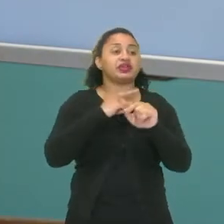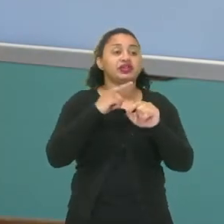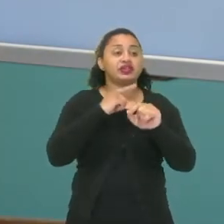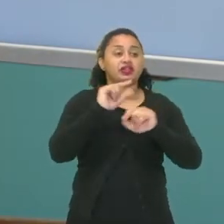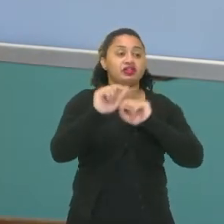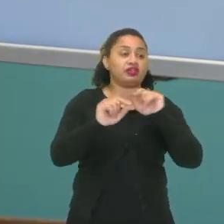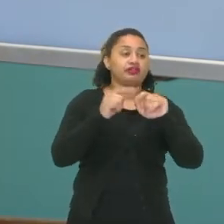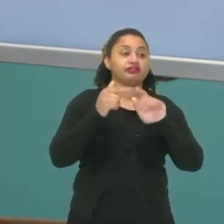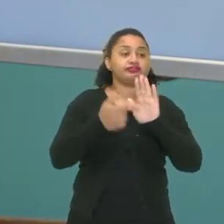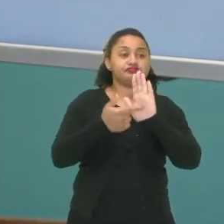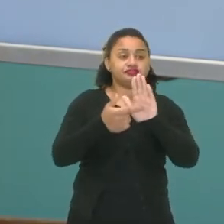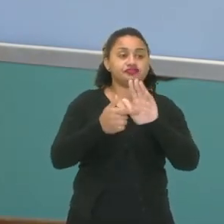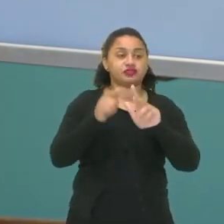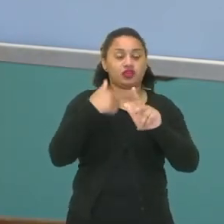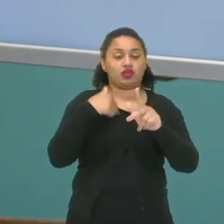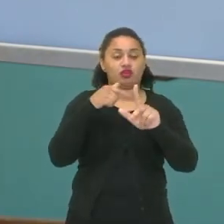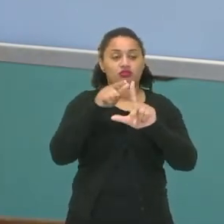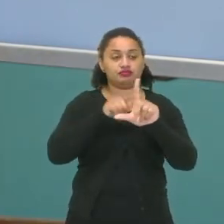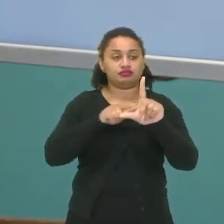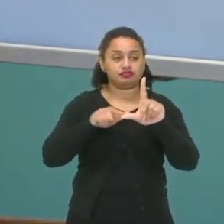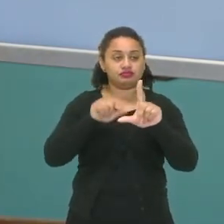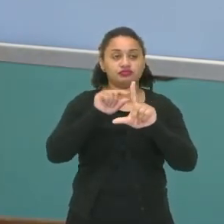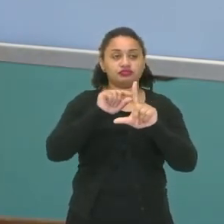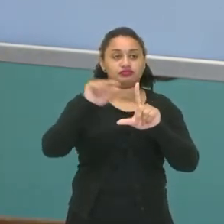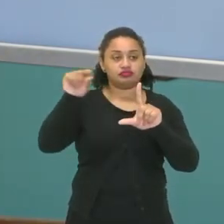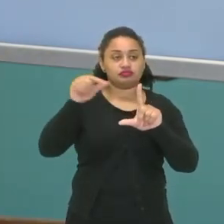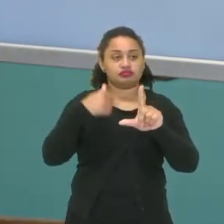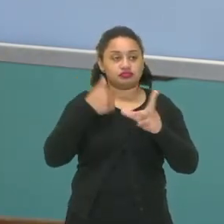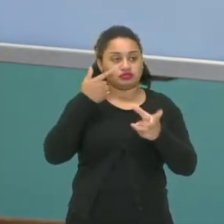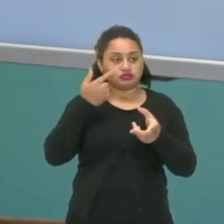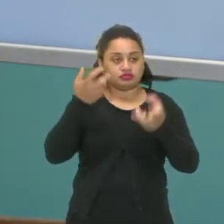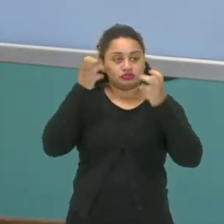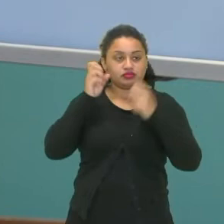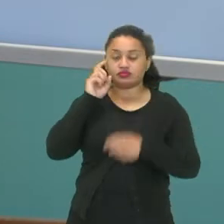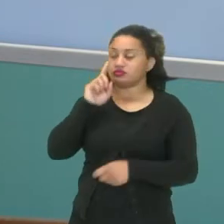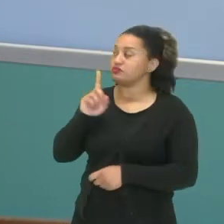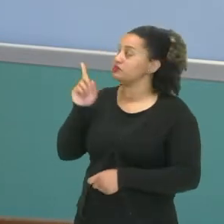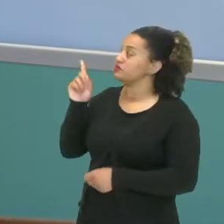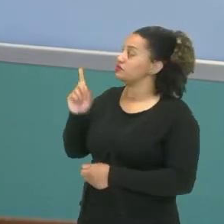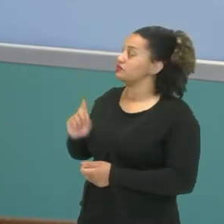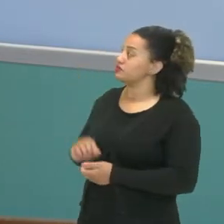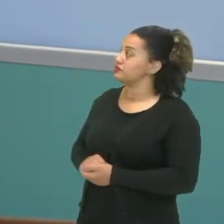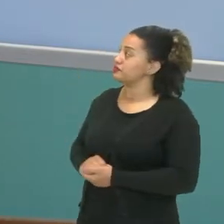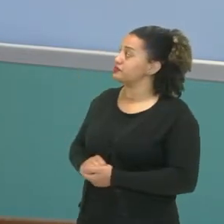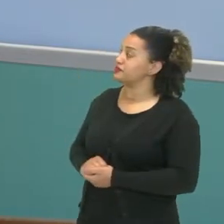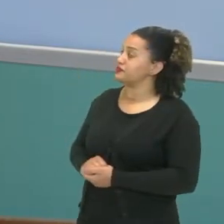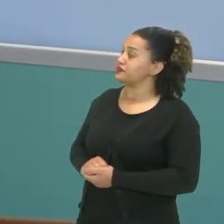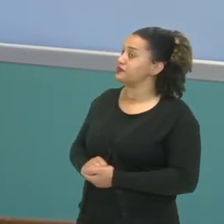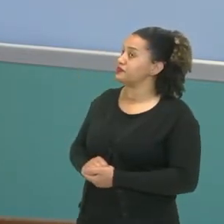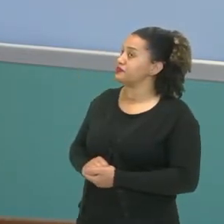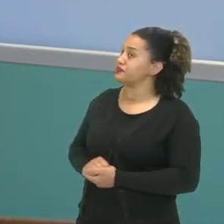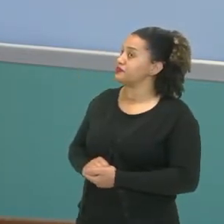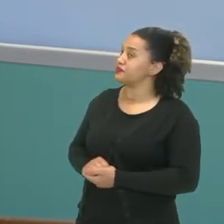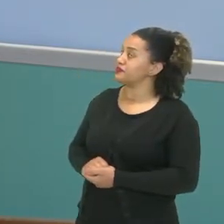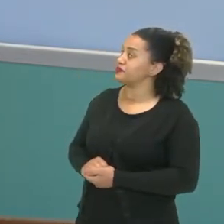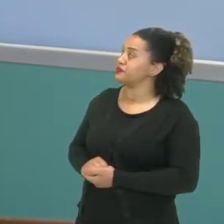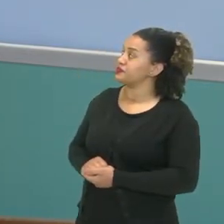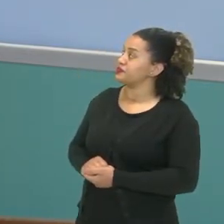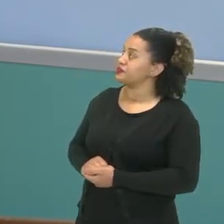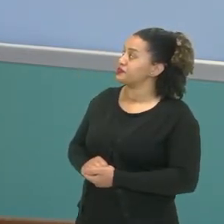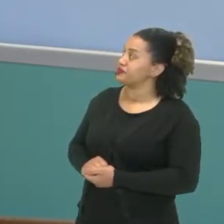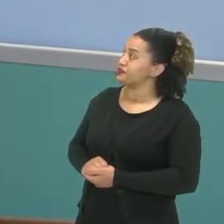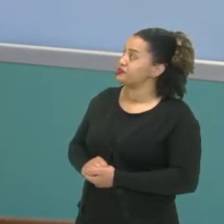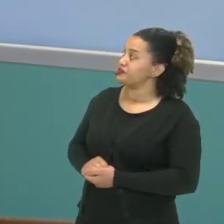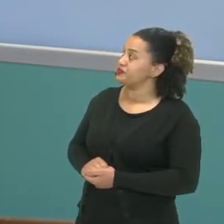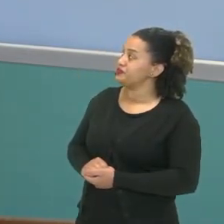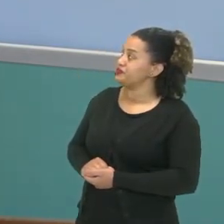essa representação aqui. O helicóptero, que ele está, para x ele está na posição 0 e para y ele está na